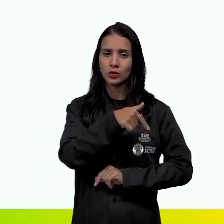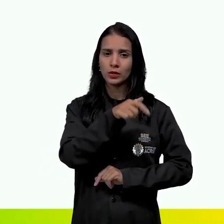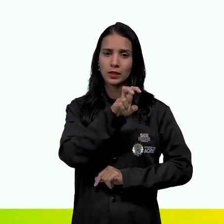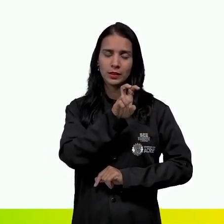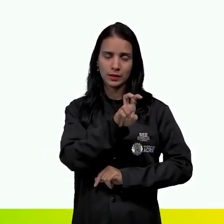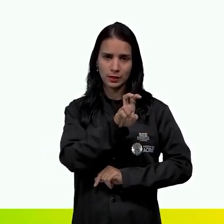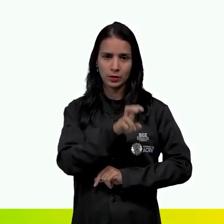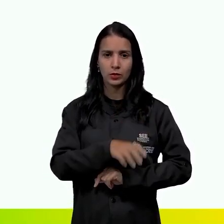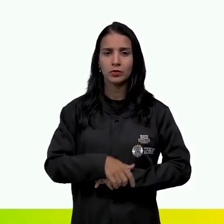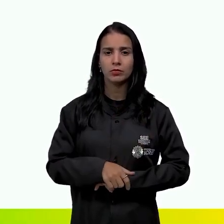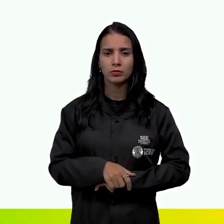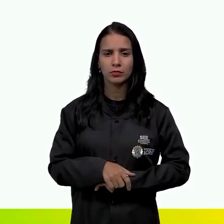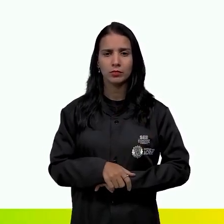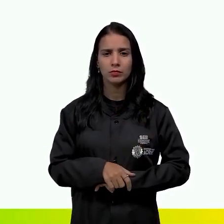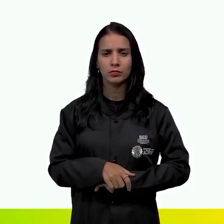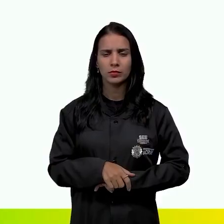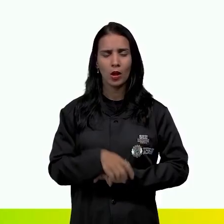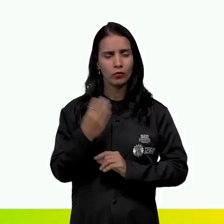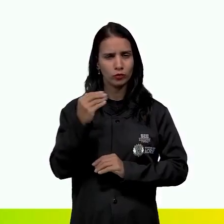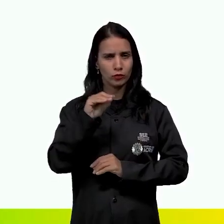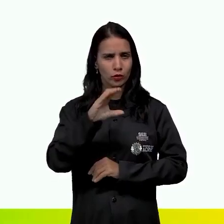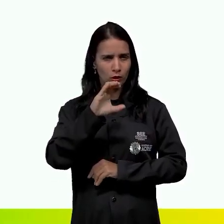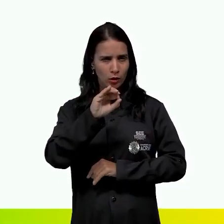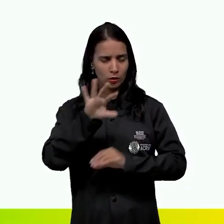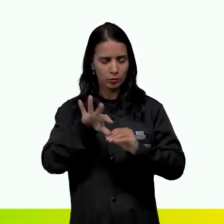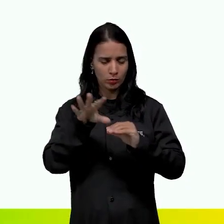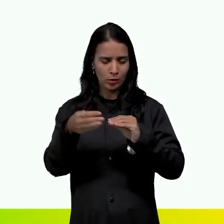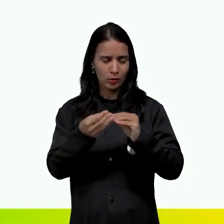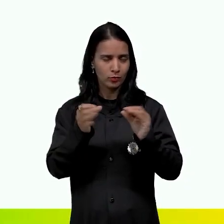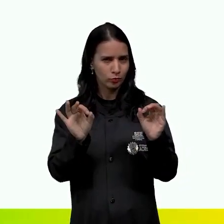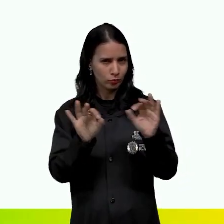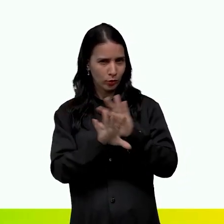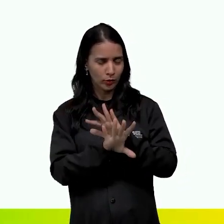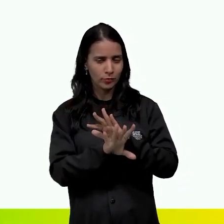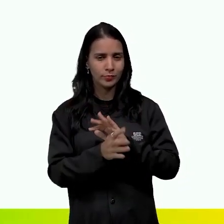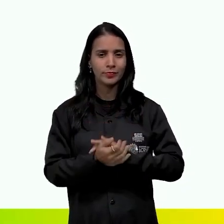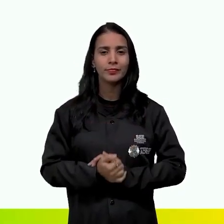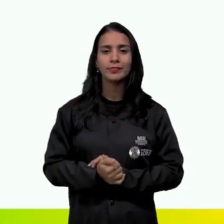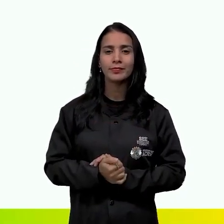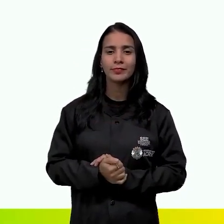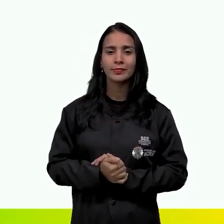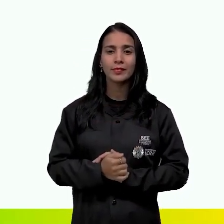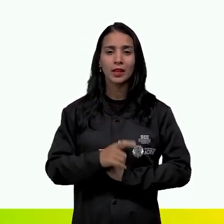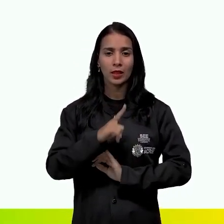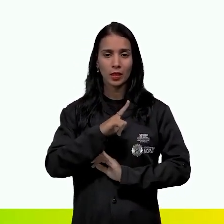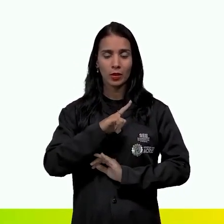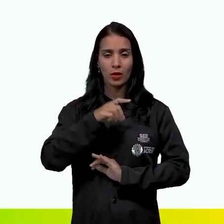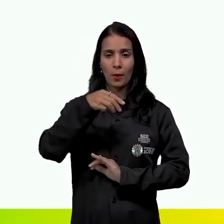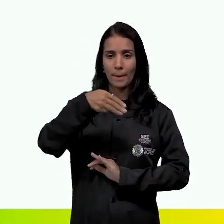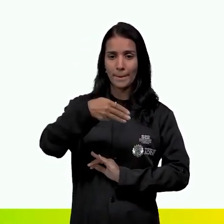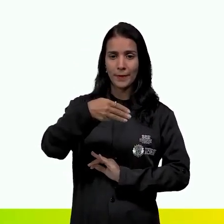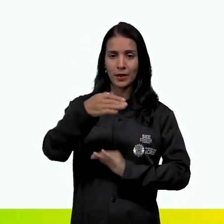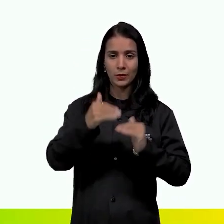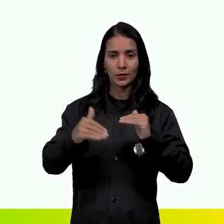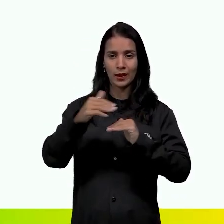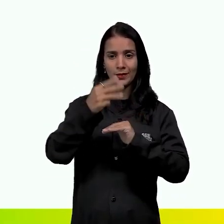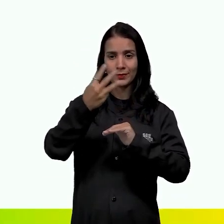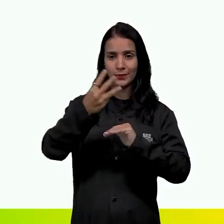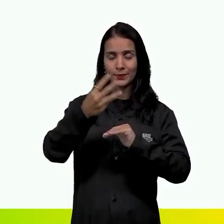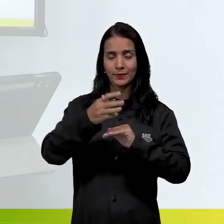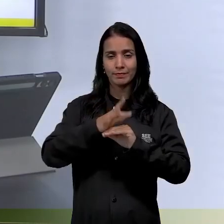0,46875. Vou colocar um zero aqui para completar. Então, nós vamos obter assim, em metros cúbicos. Pois bem,